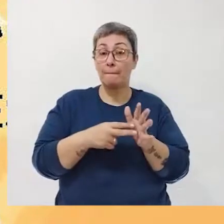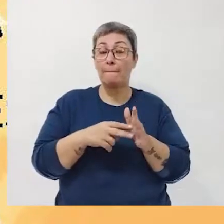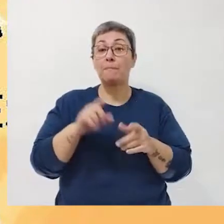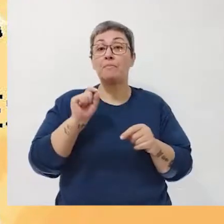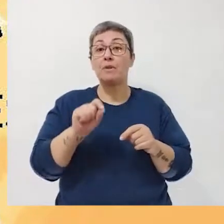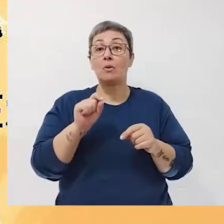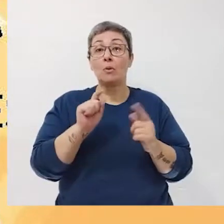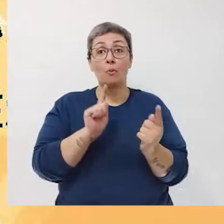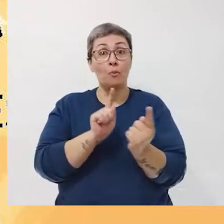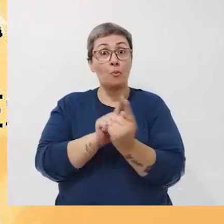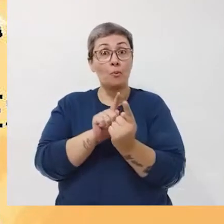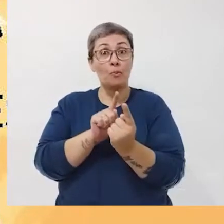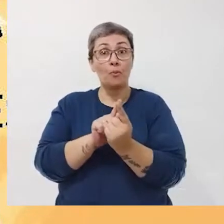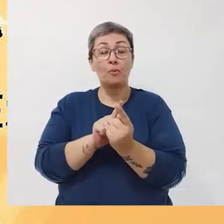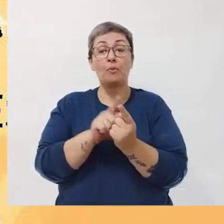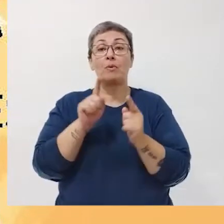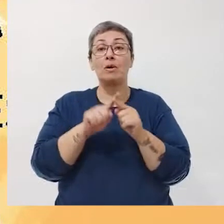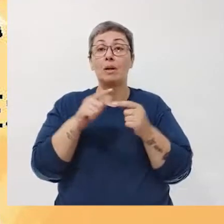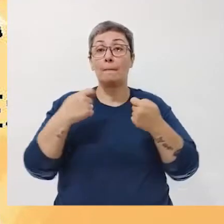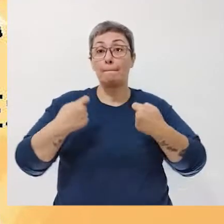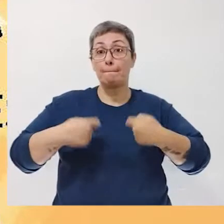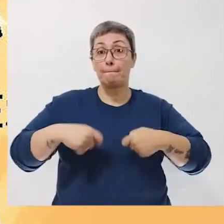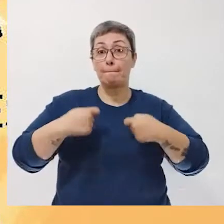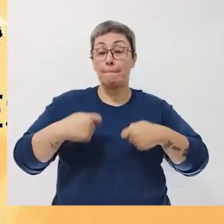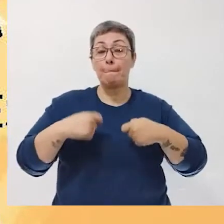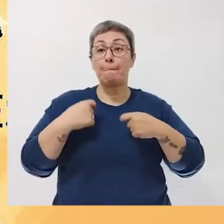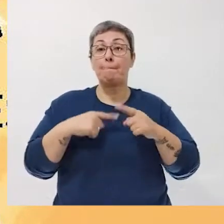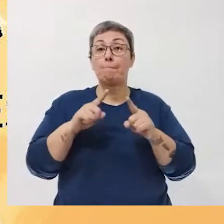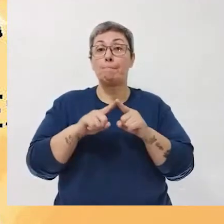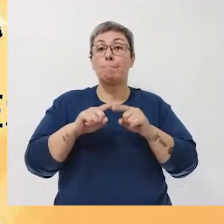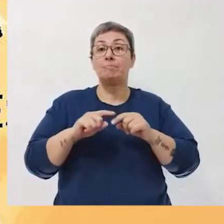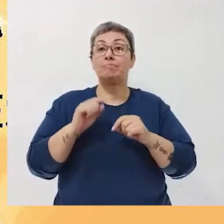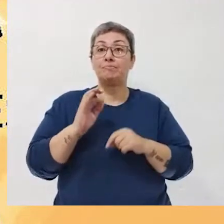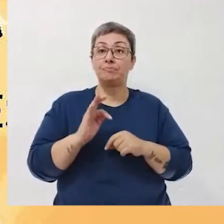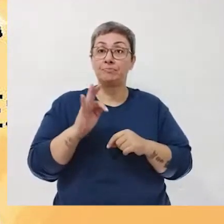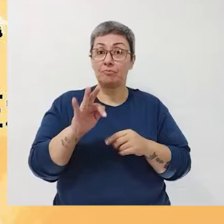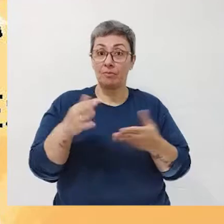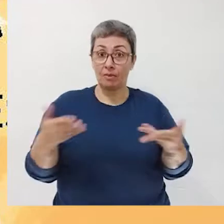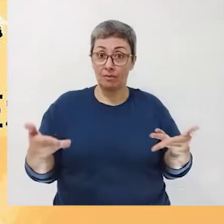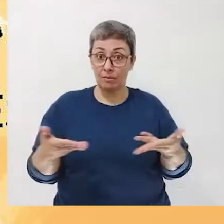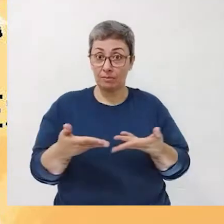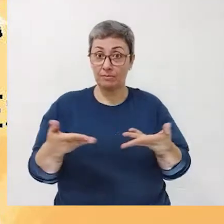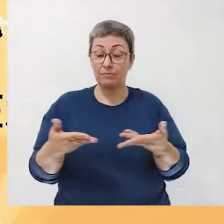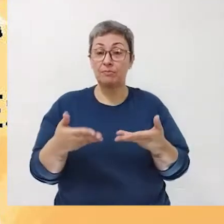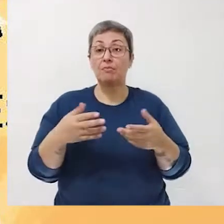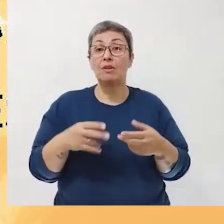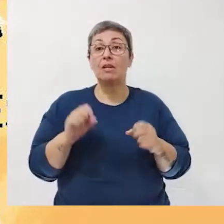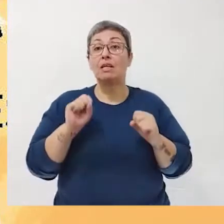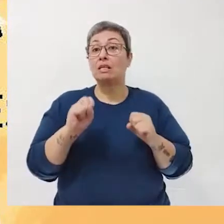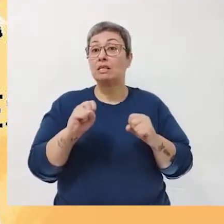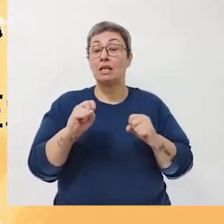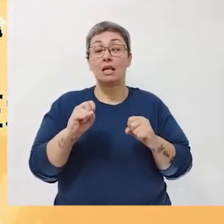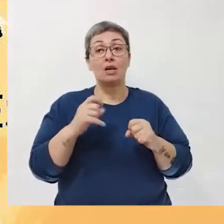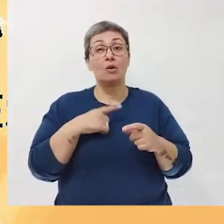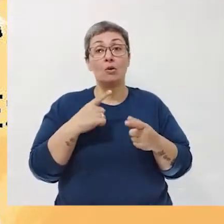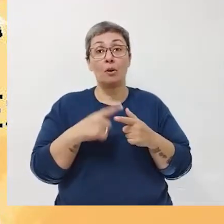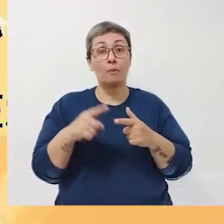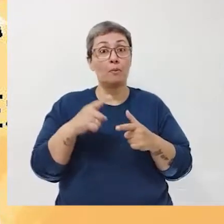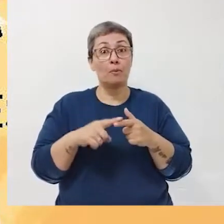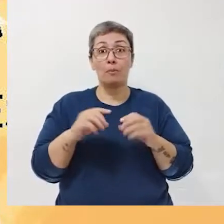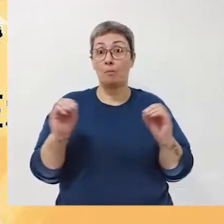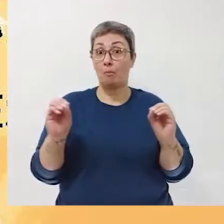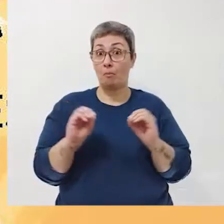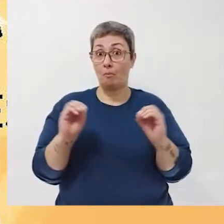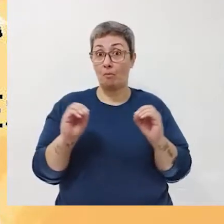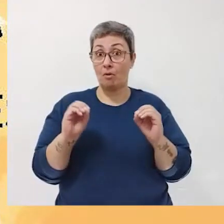o atendimento das necessidades das gerações atuais sem comprometer a